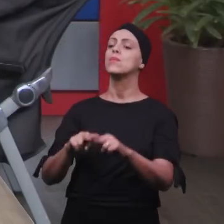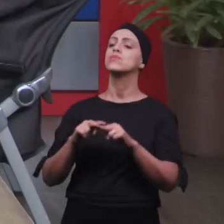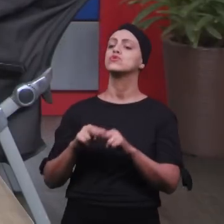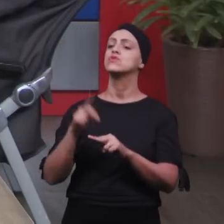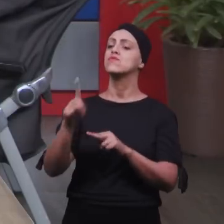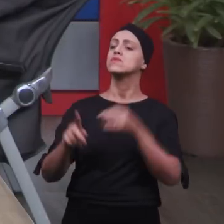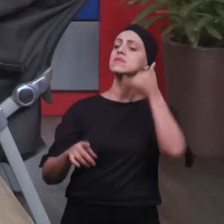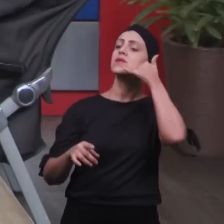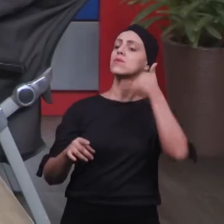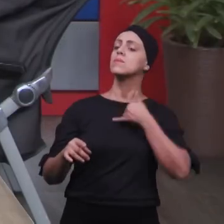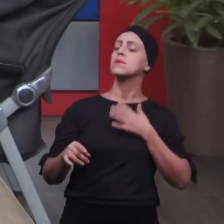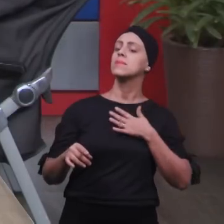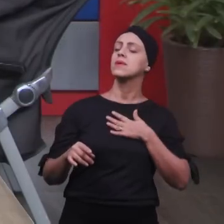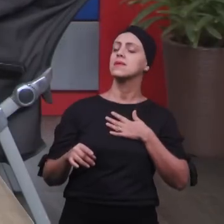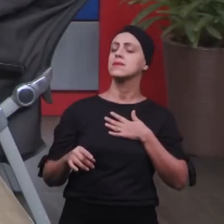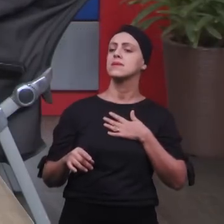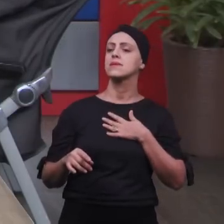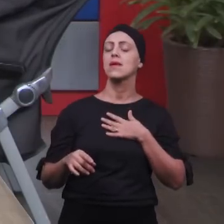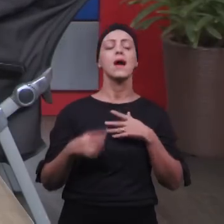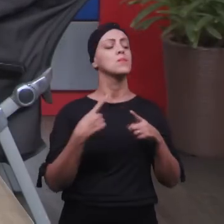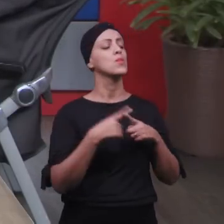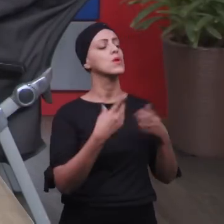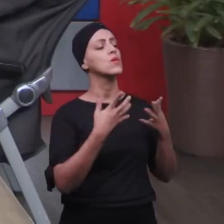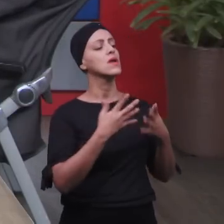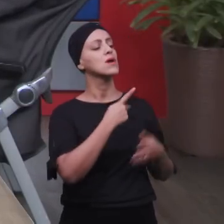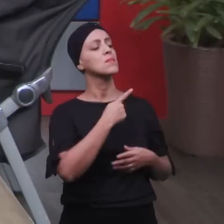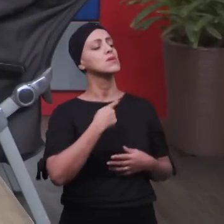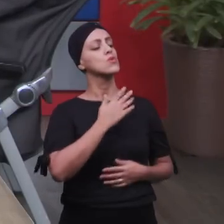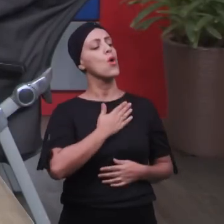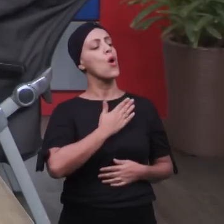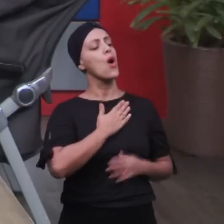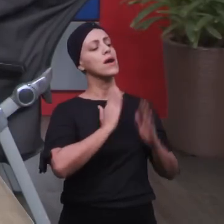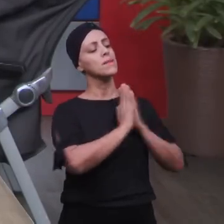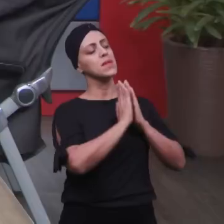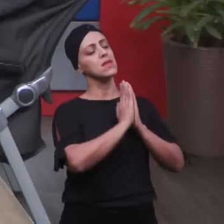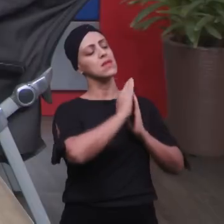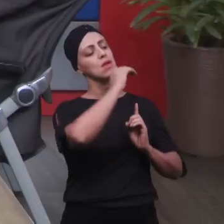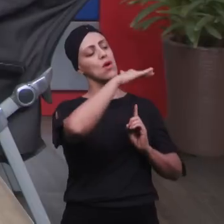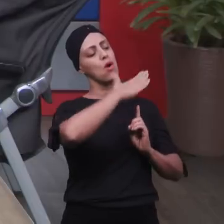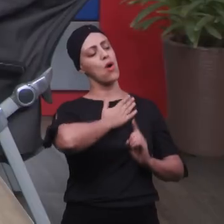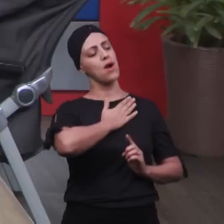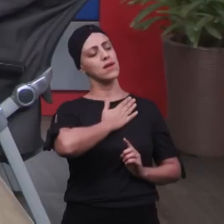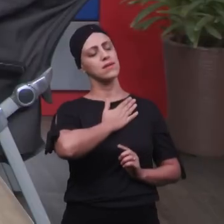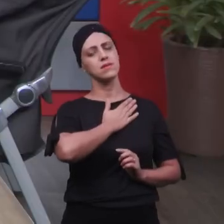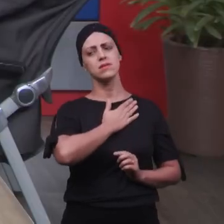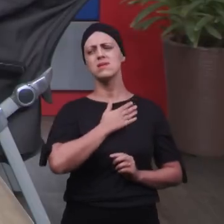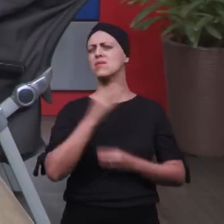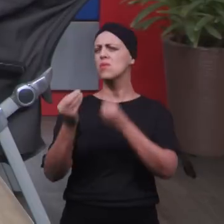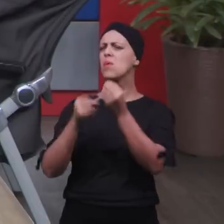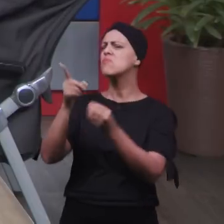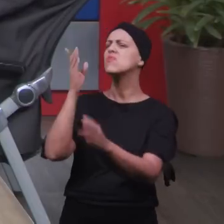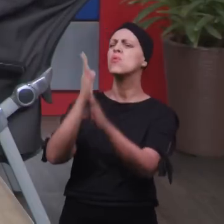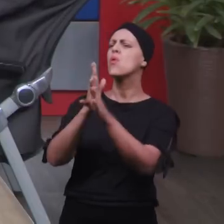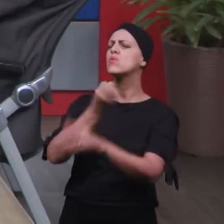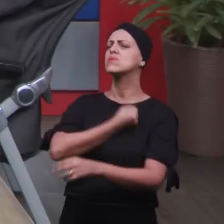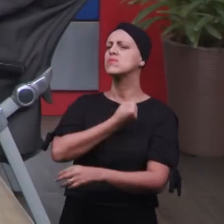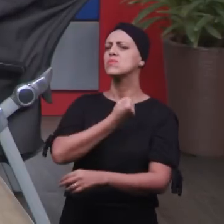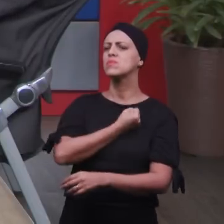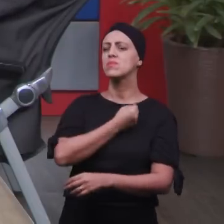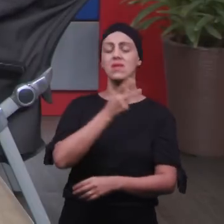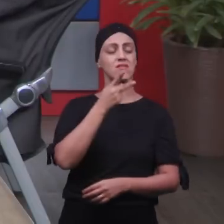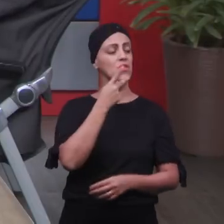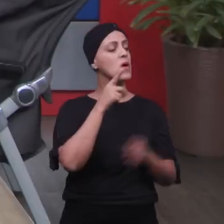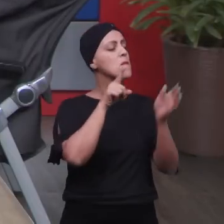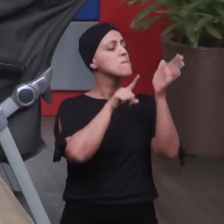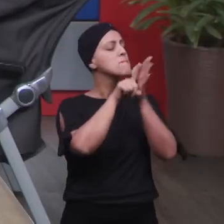ligação? Não, eu queria que o pastor orasse por mim. Como você achou esse número? Ela diz, pesquisando